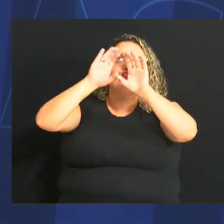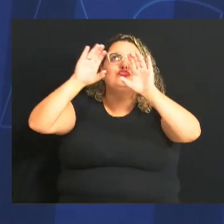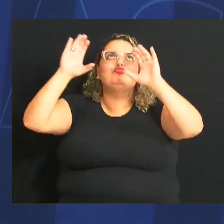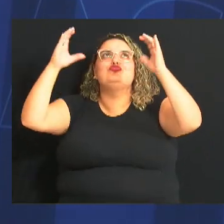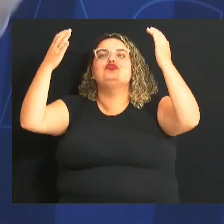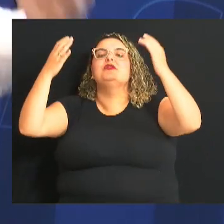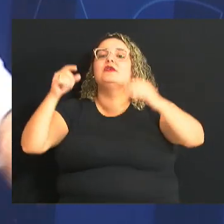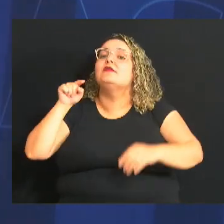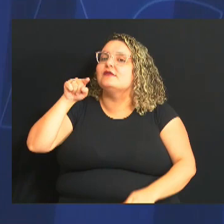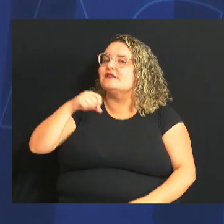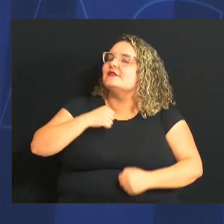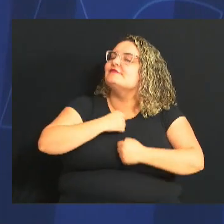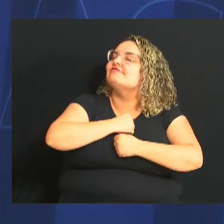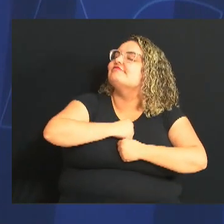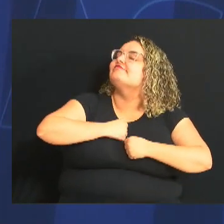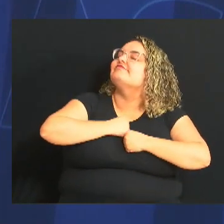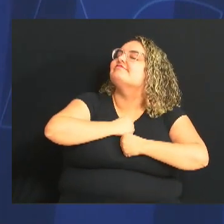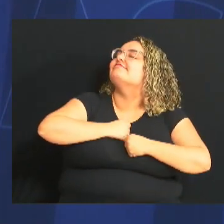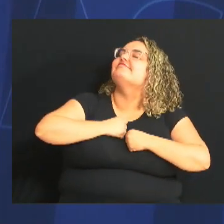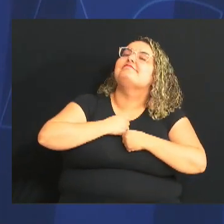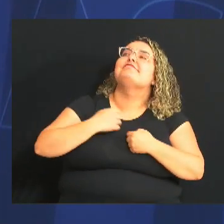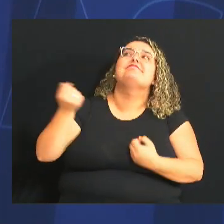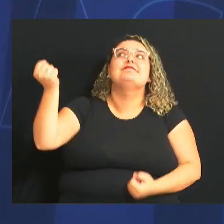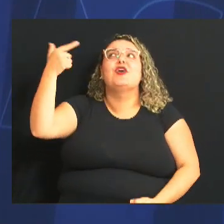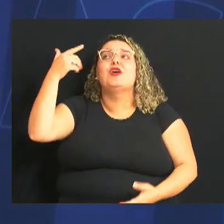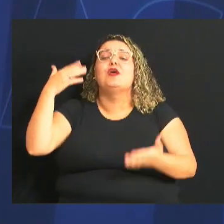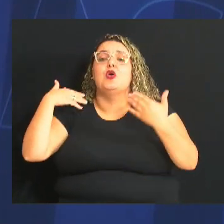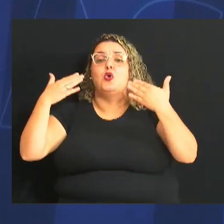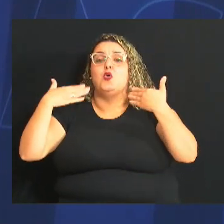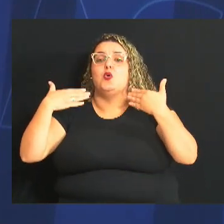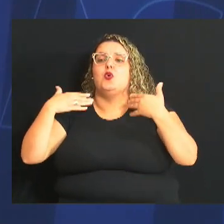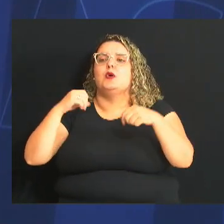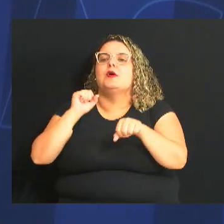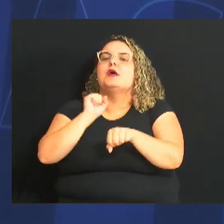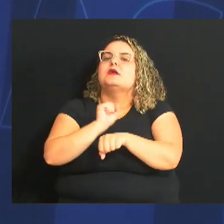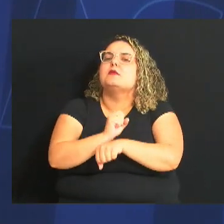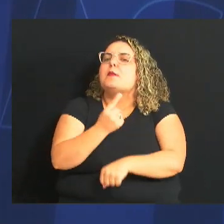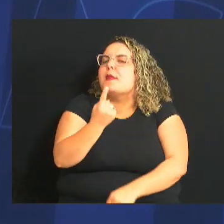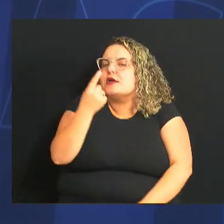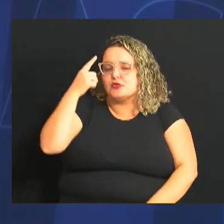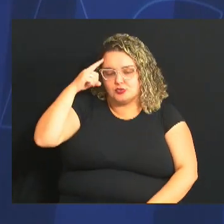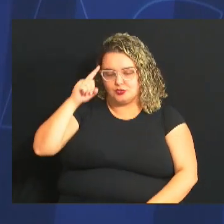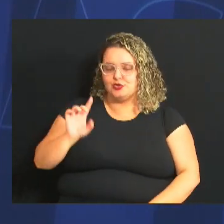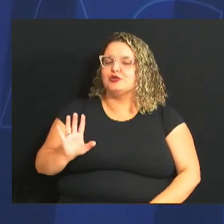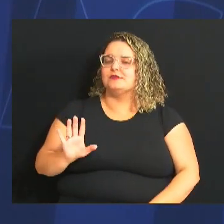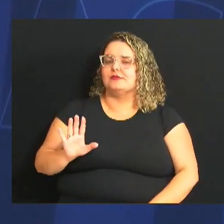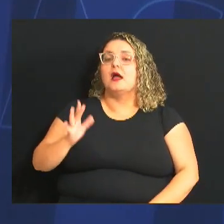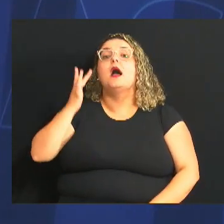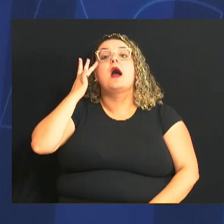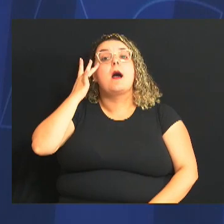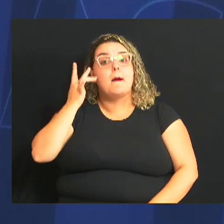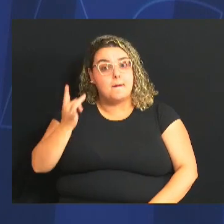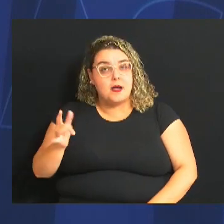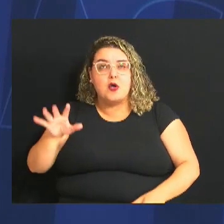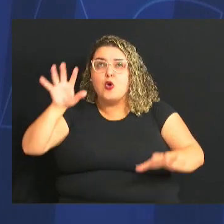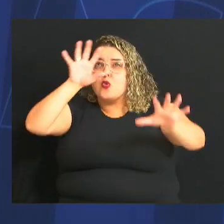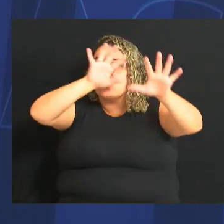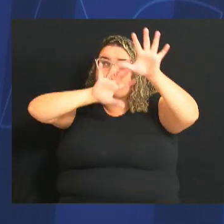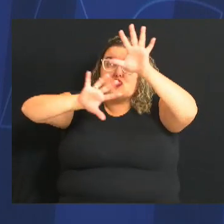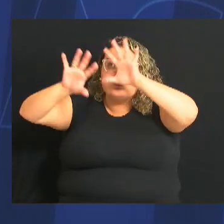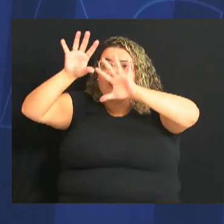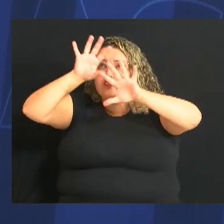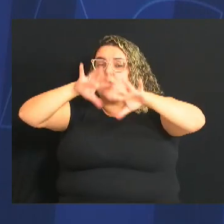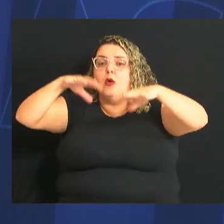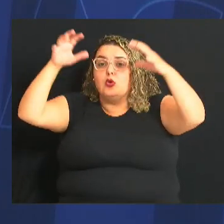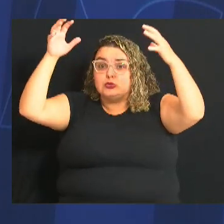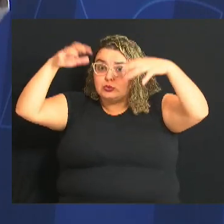está com saudade do sol, do calor, espere mais um dia. Amanhã ainda fica nublado com previsão de